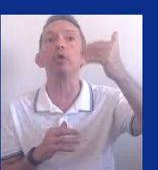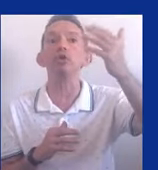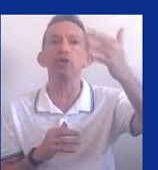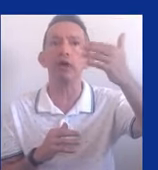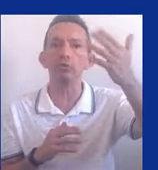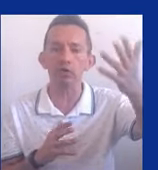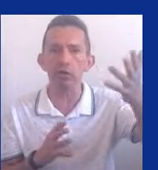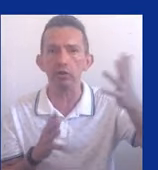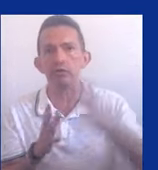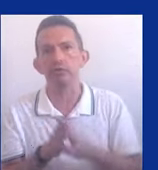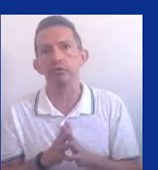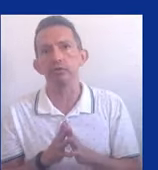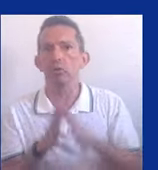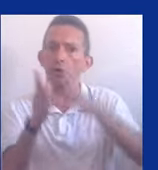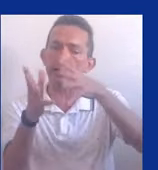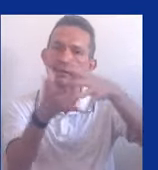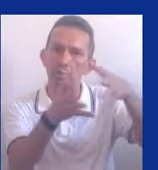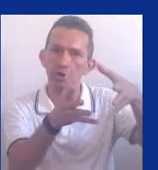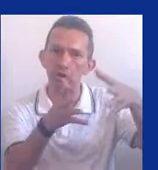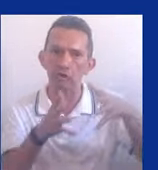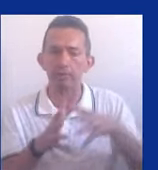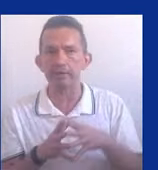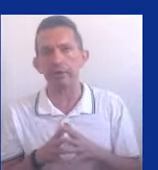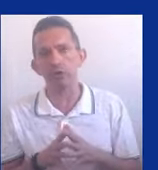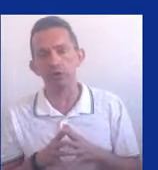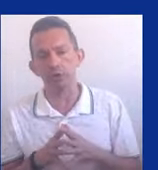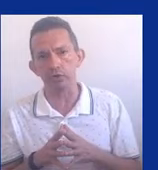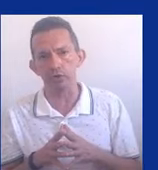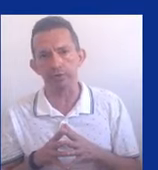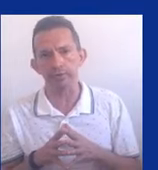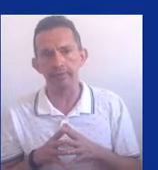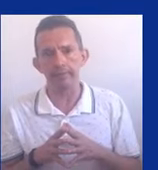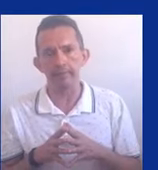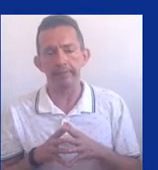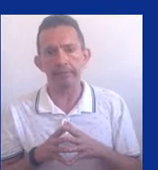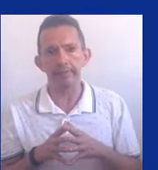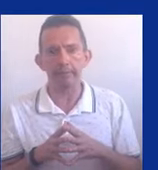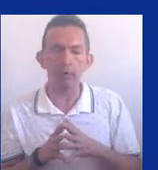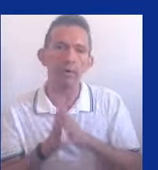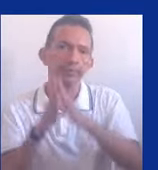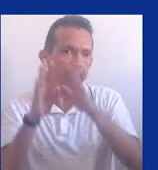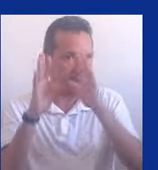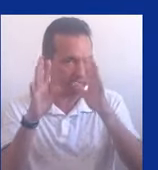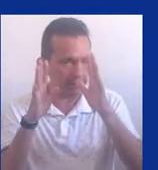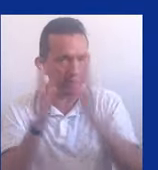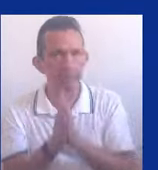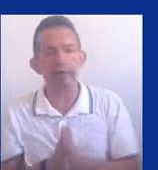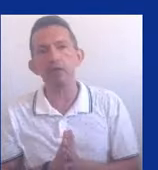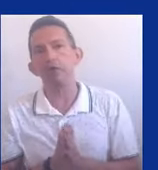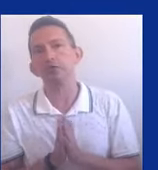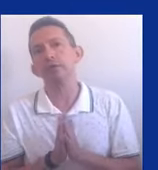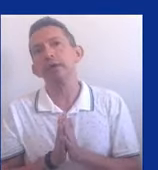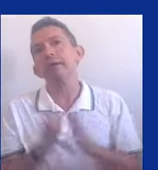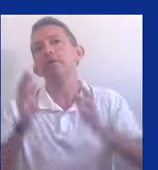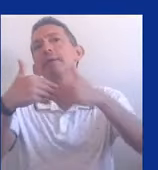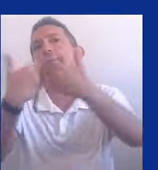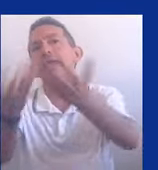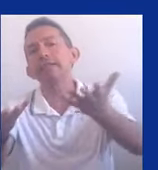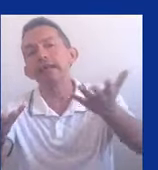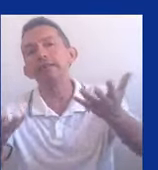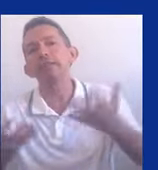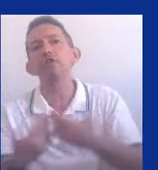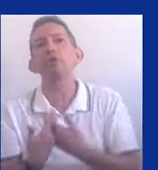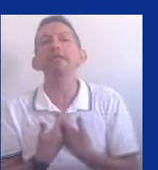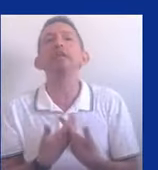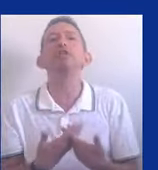ou cromodial de Niels, com relação ao retículo endoplasmático liso. Tá bom? Então atente para isso. Mas, para